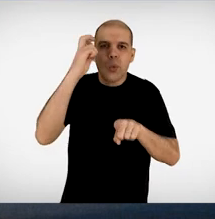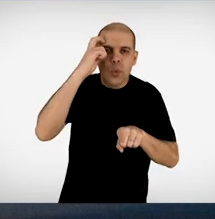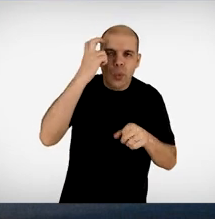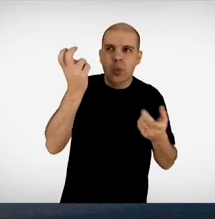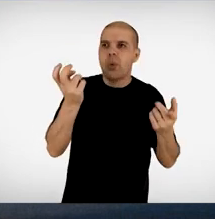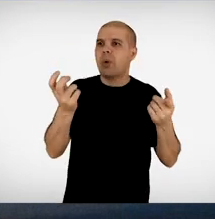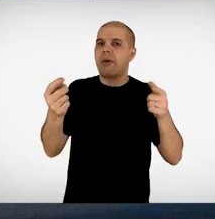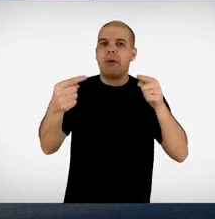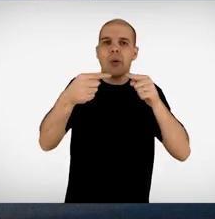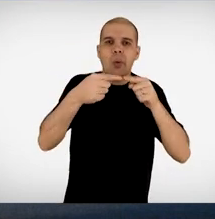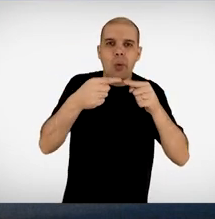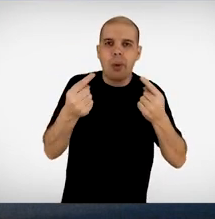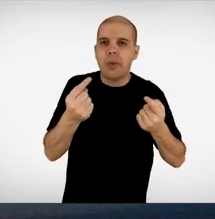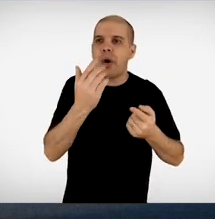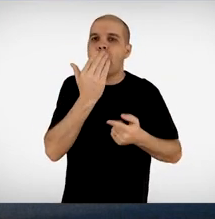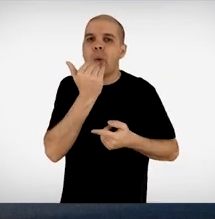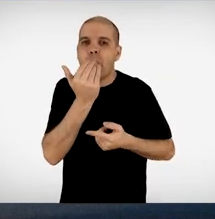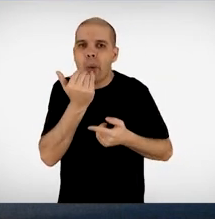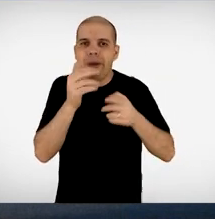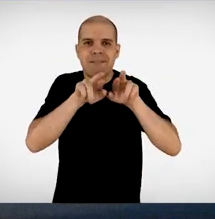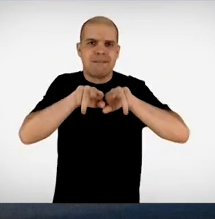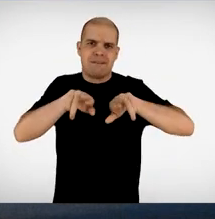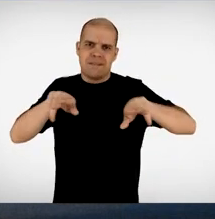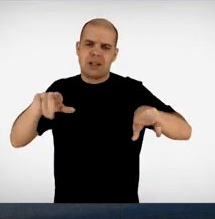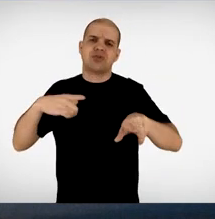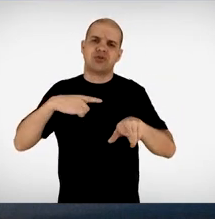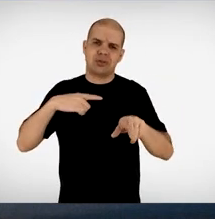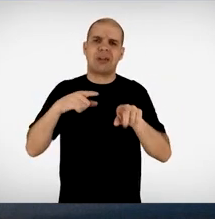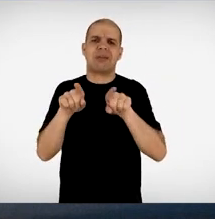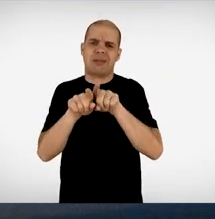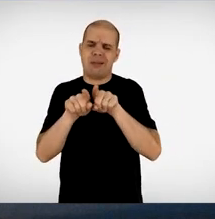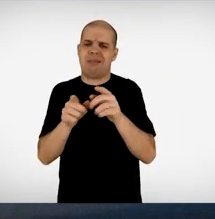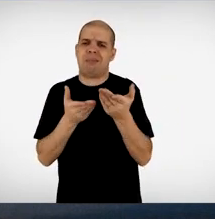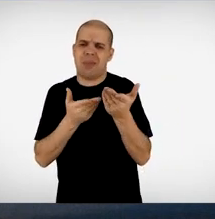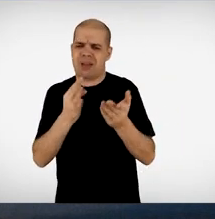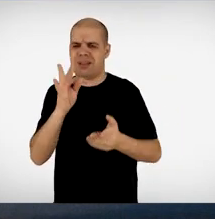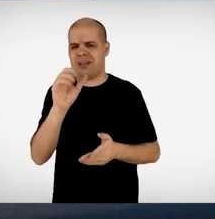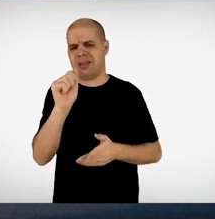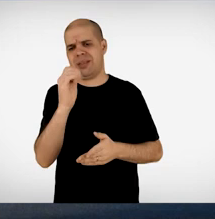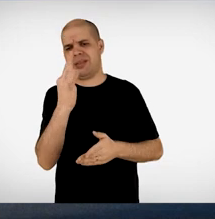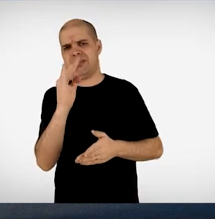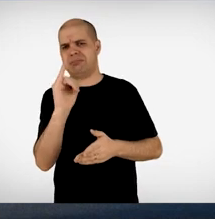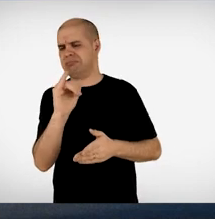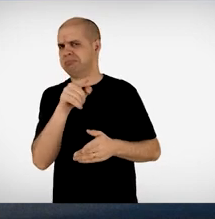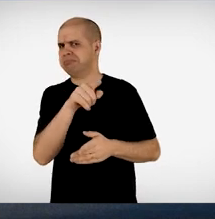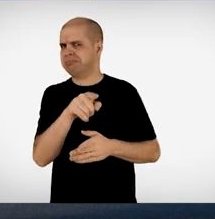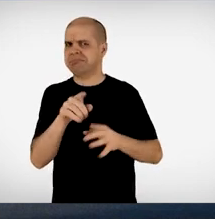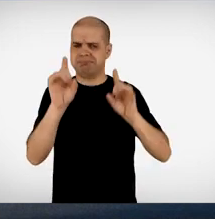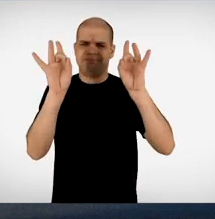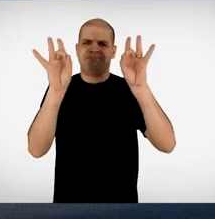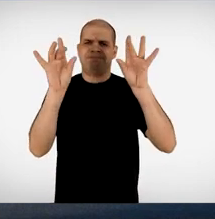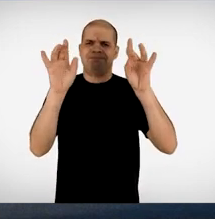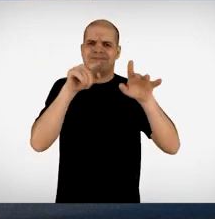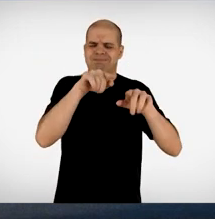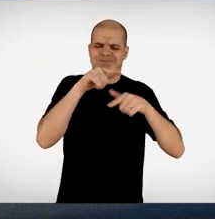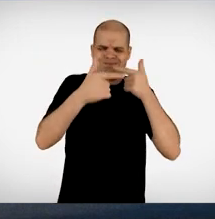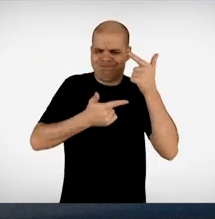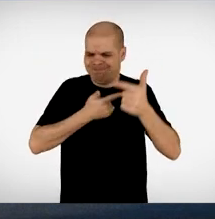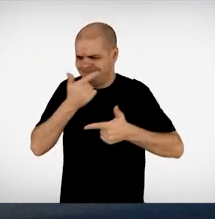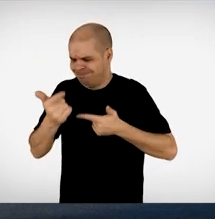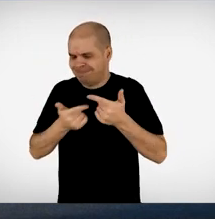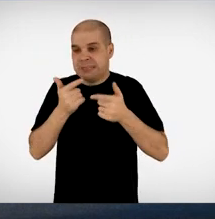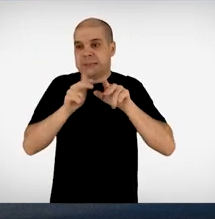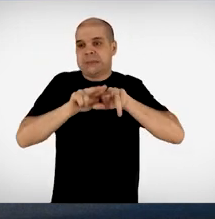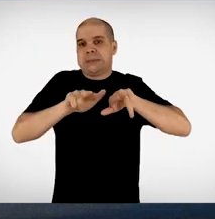A Tati faz isso em tudo que ela produz. Fala de psicanálise, fala da análise dela. Tati, você é uma